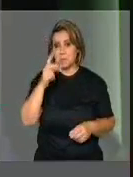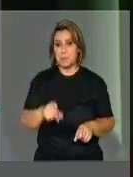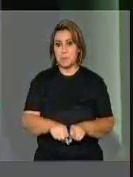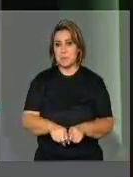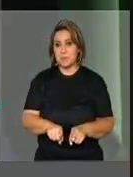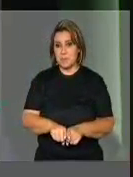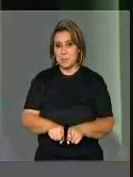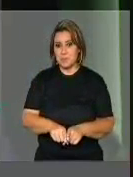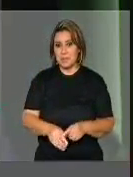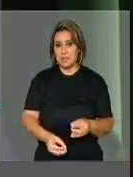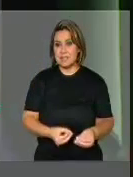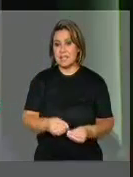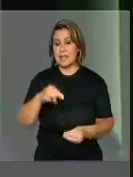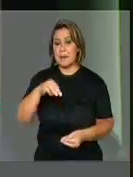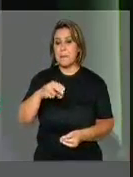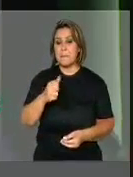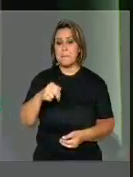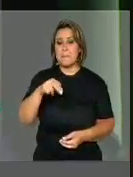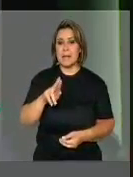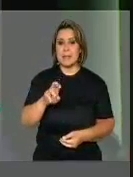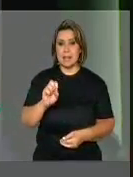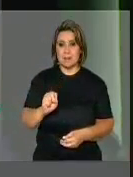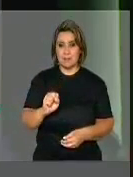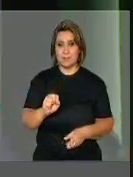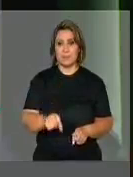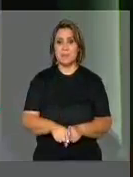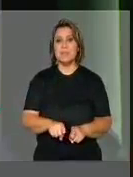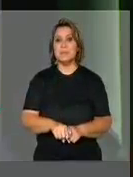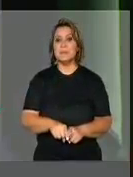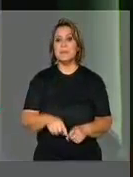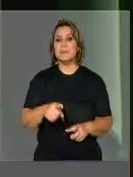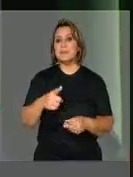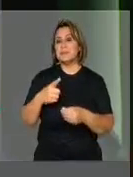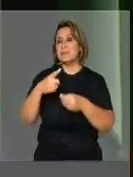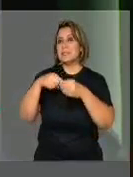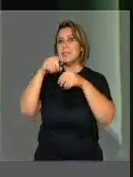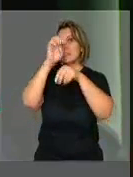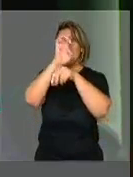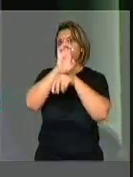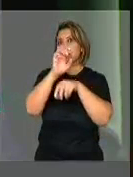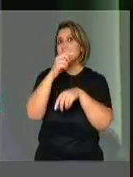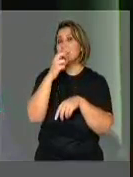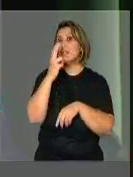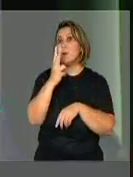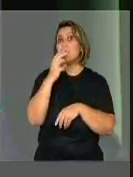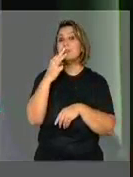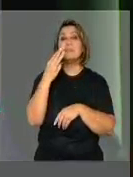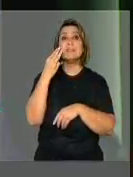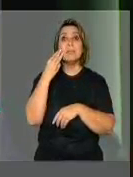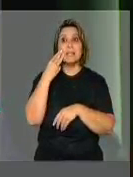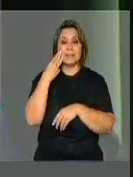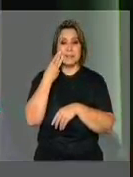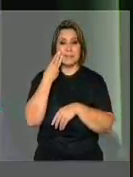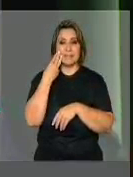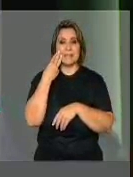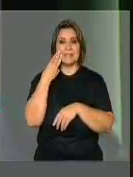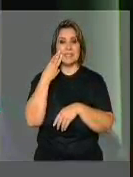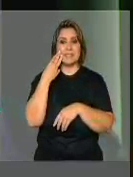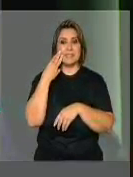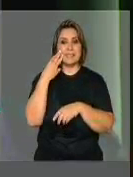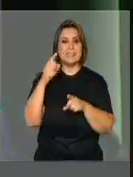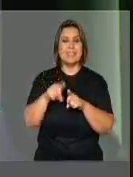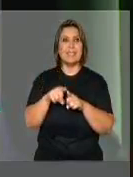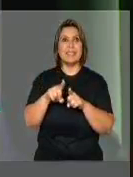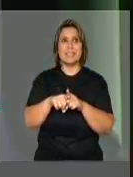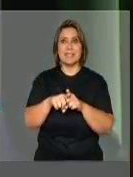características diferentes. Manaus é uma cidade-estado, praticamente só ela tem 2 milhões de habitantes, e Belém